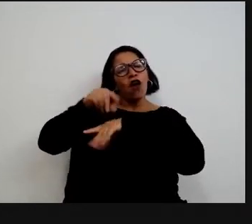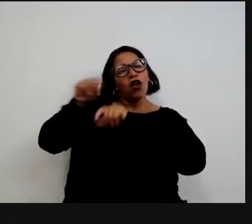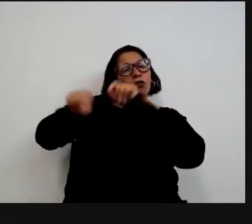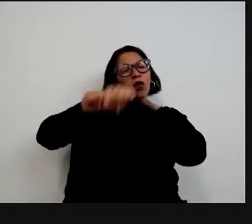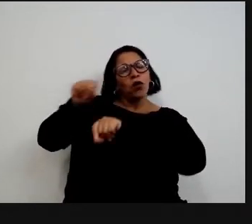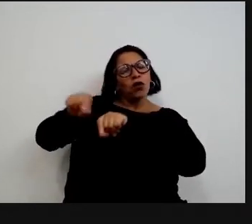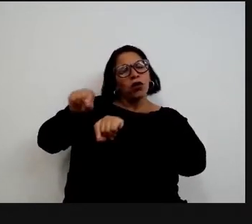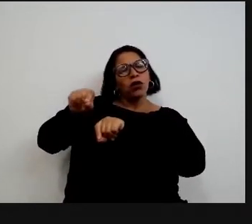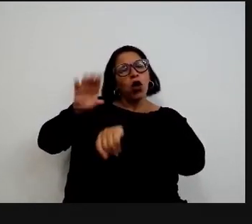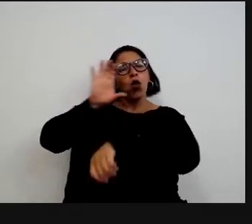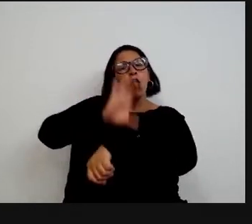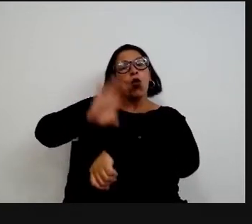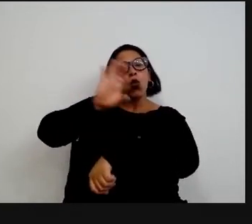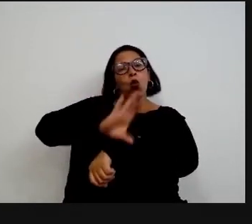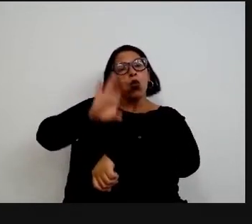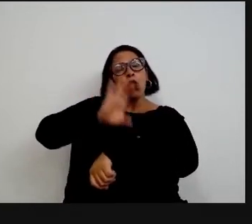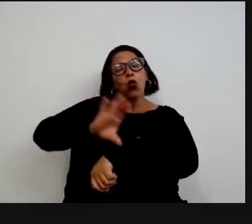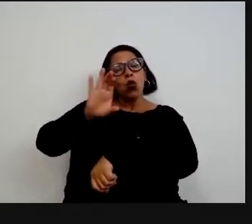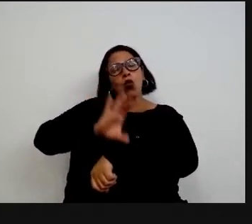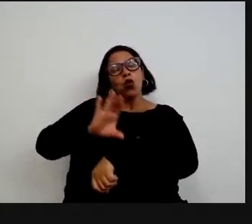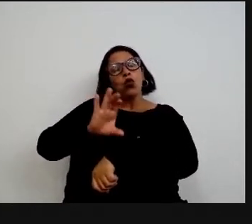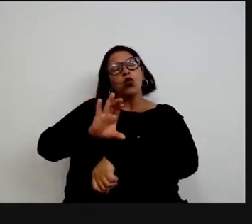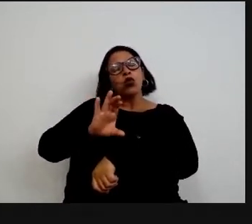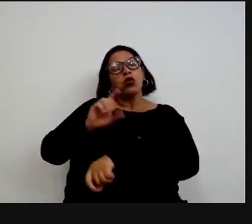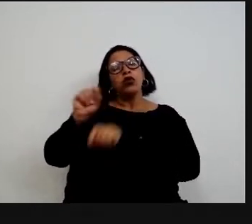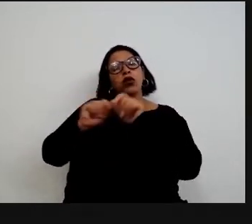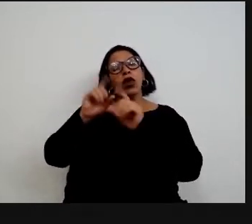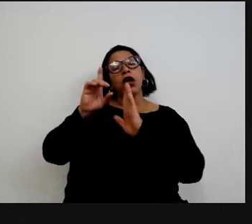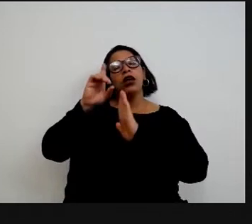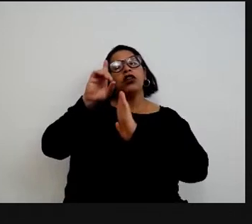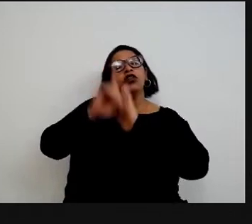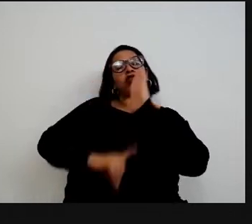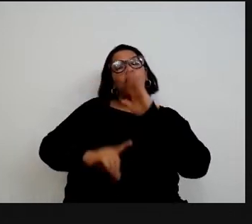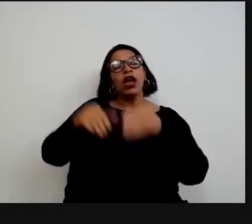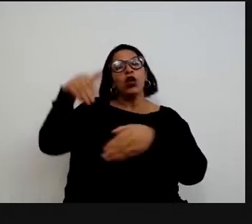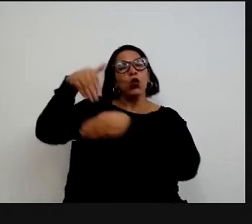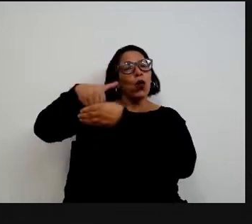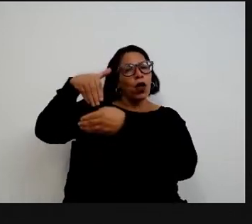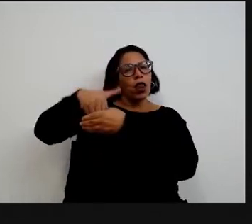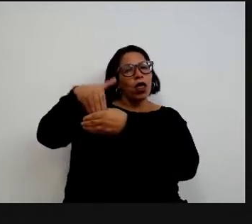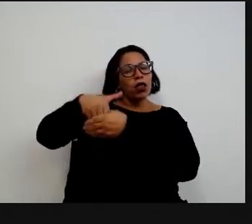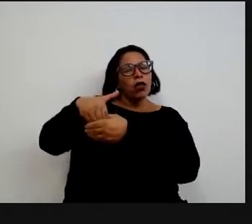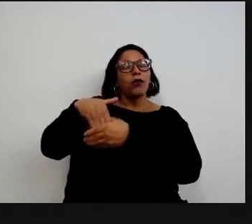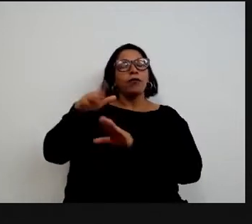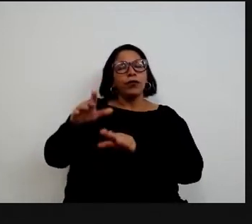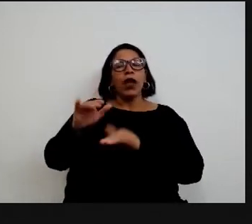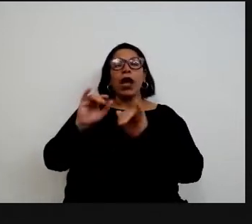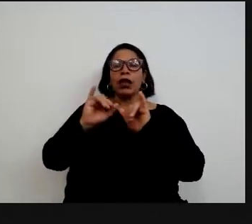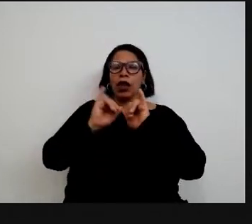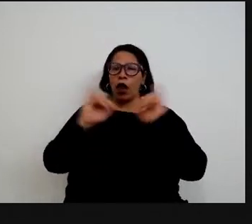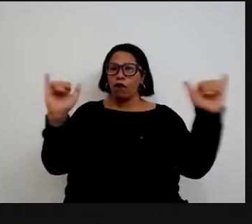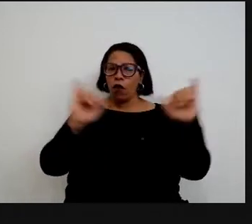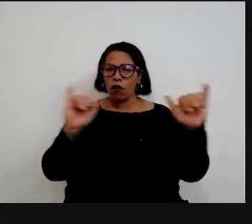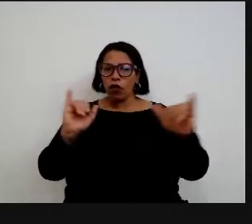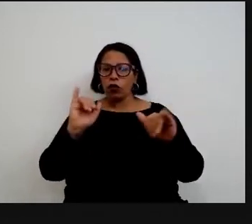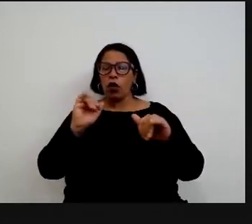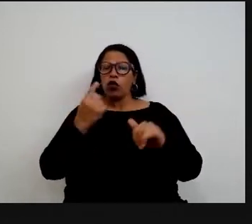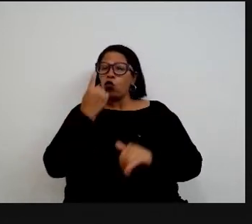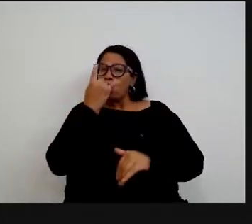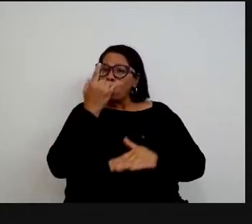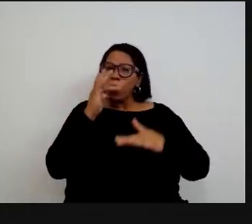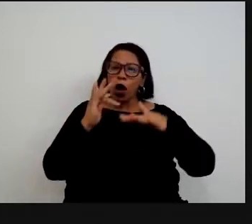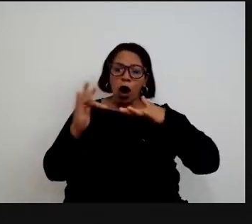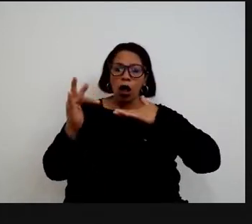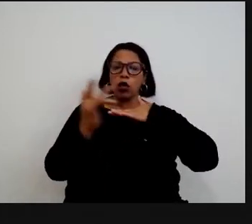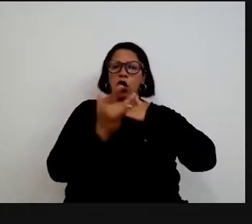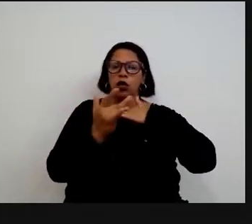tempo o curso autoinstrucional de Direito Eleitoral. Após uma divulgação feita numa rede